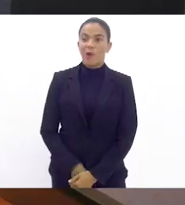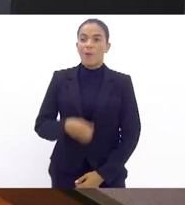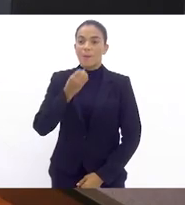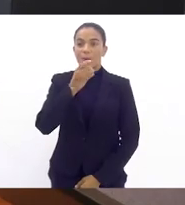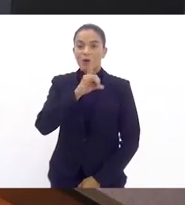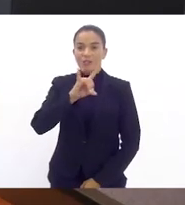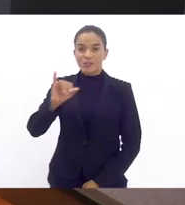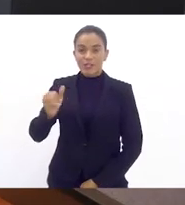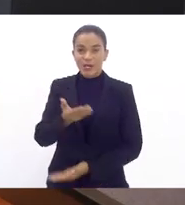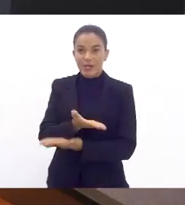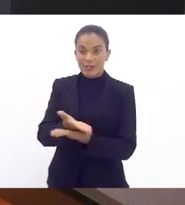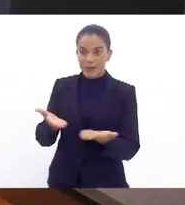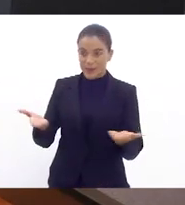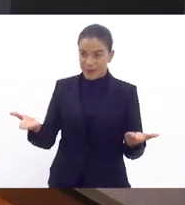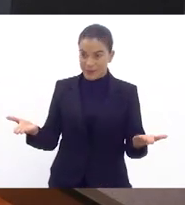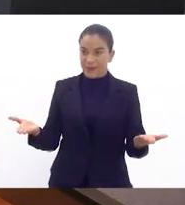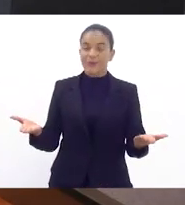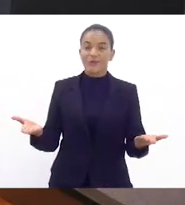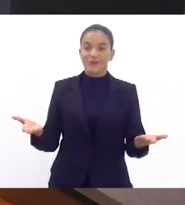bom dia a todos.